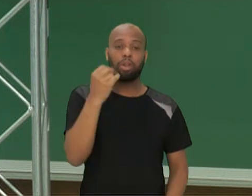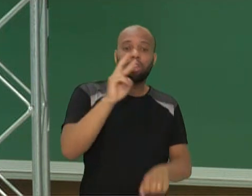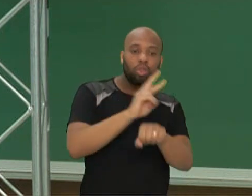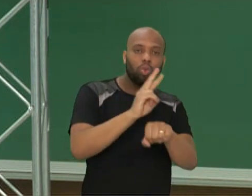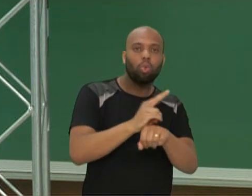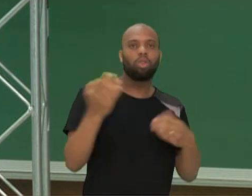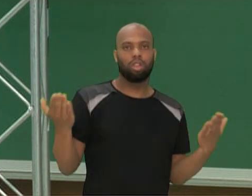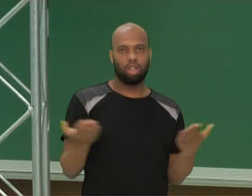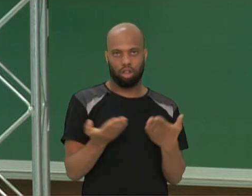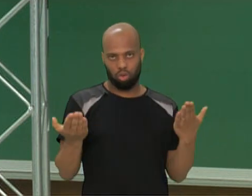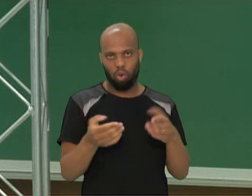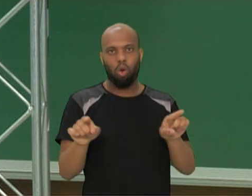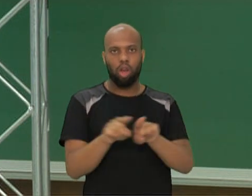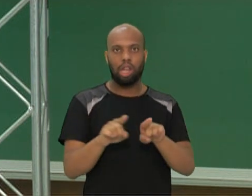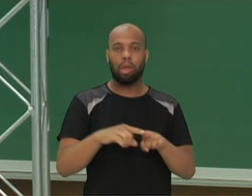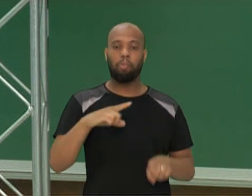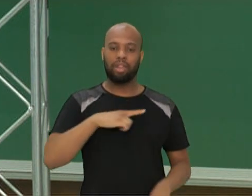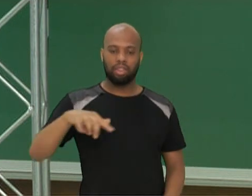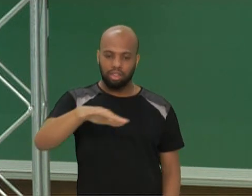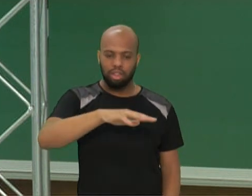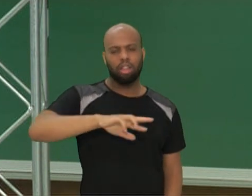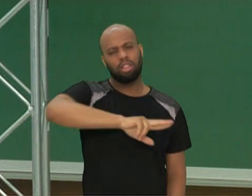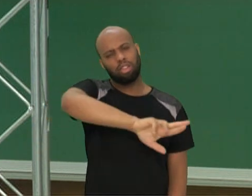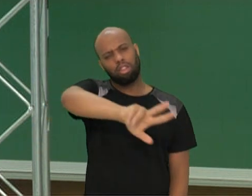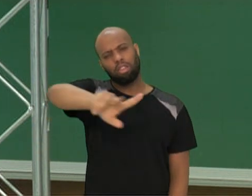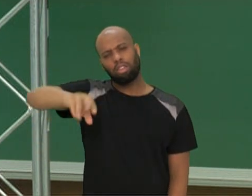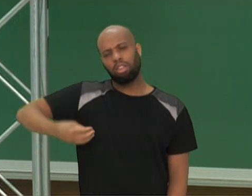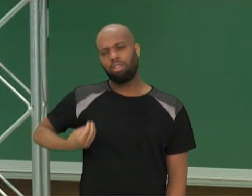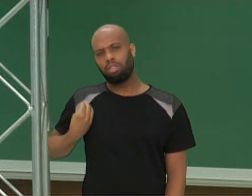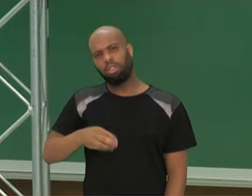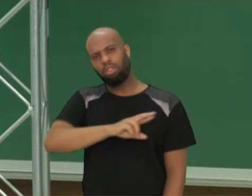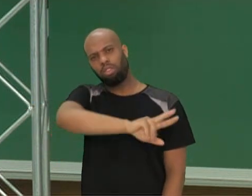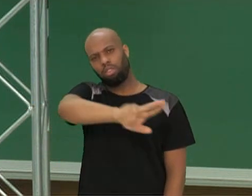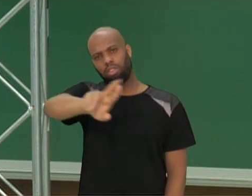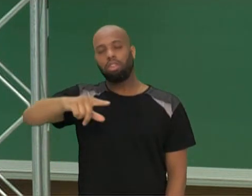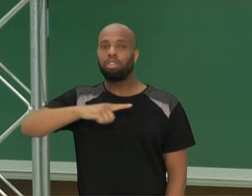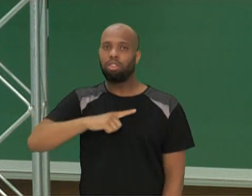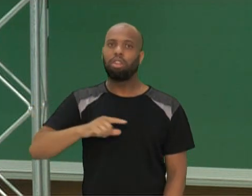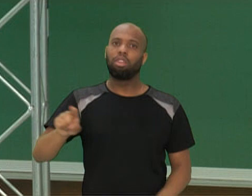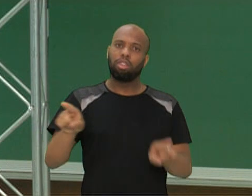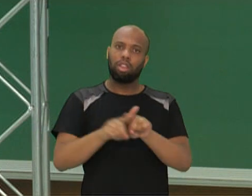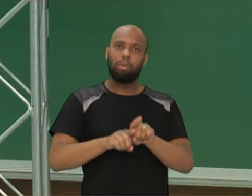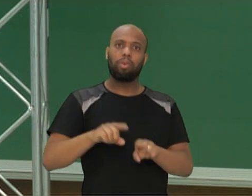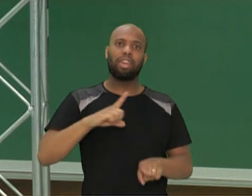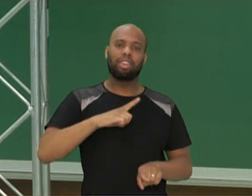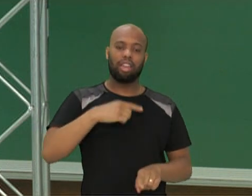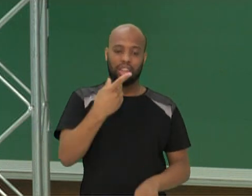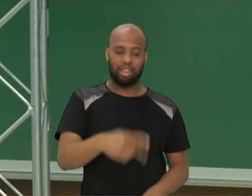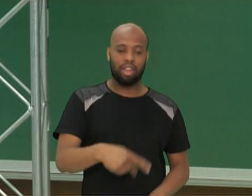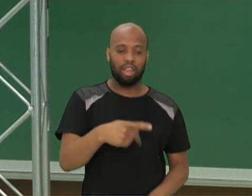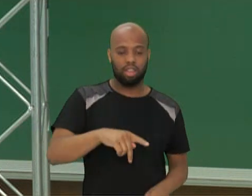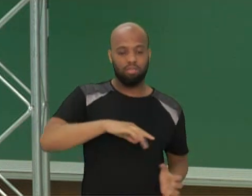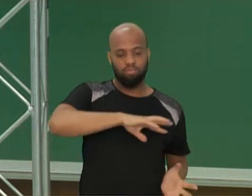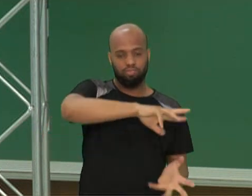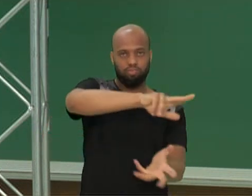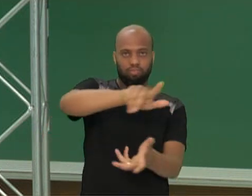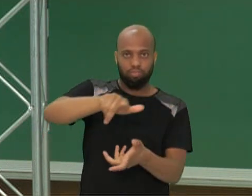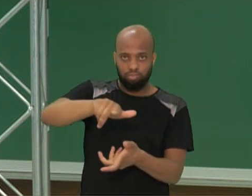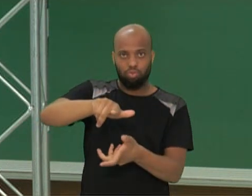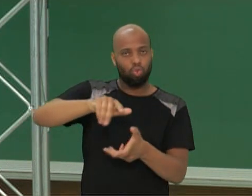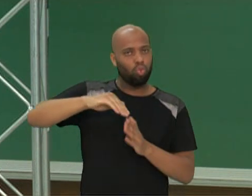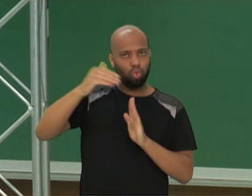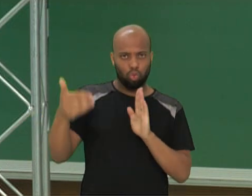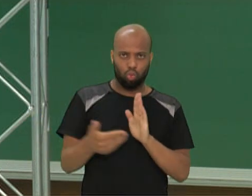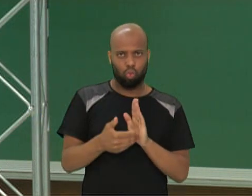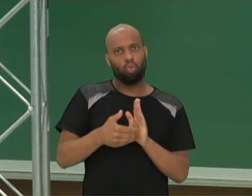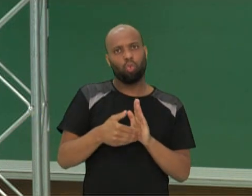serem preservadas, que possuem uma biodiversidade e que organismos nacionais e internacionais devem